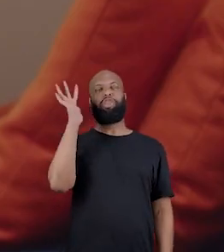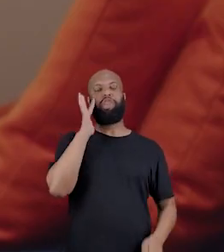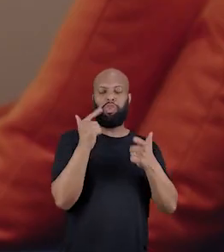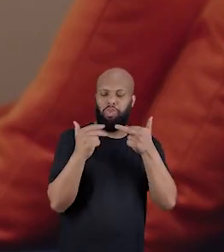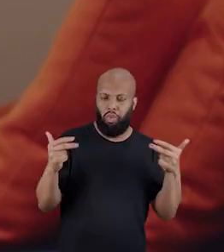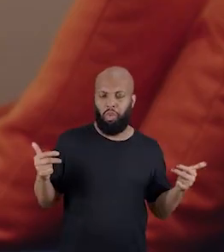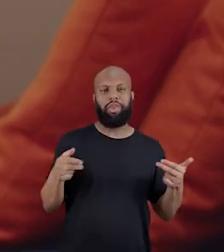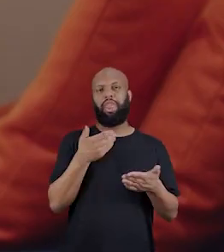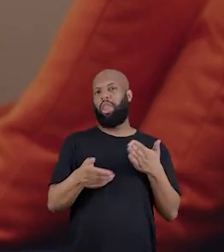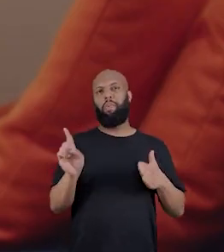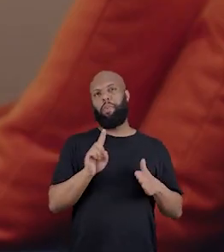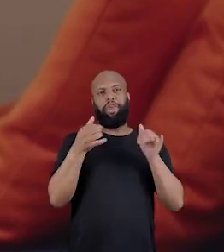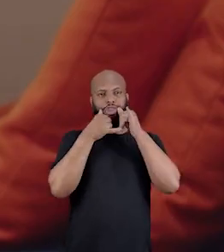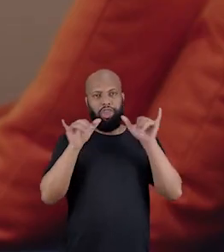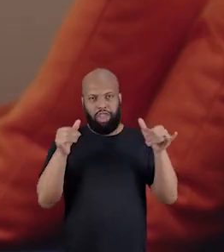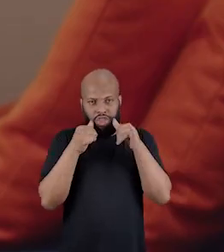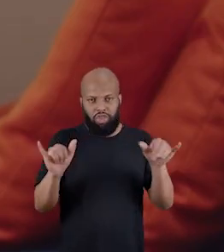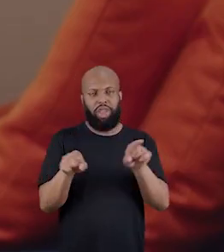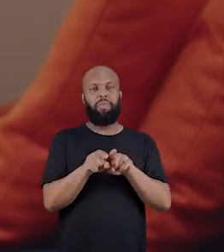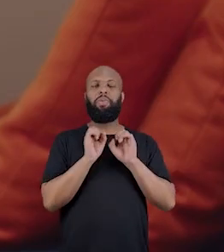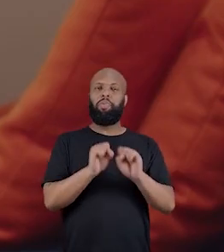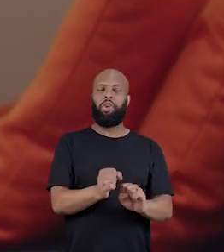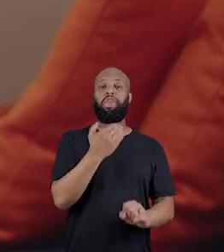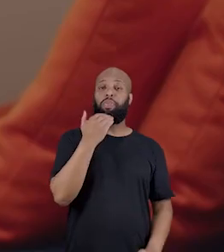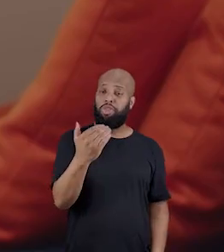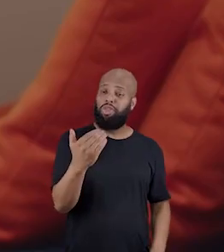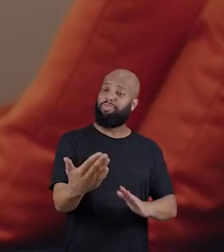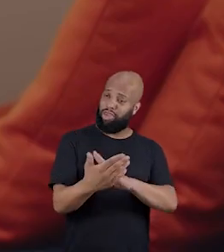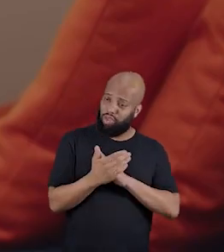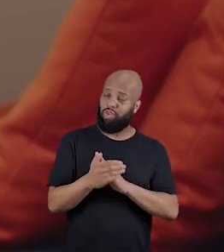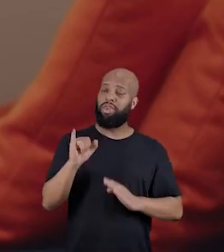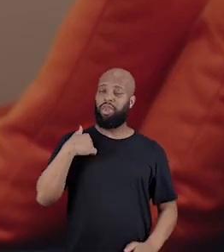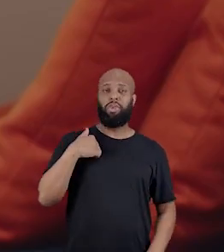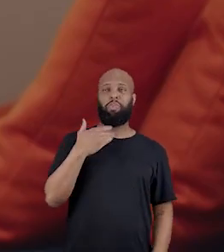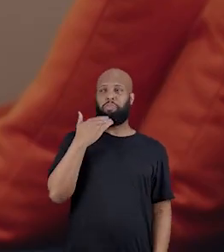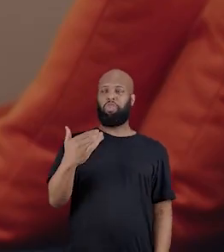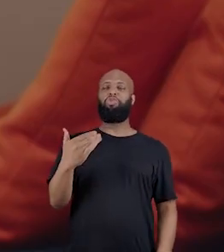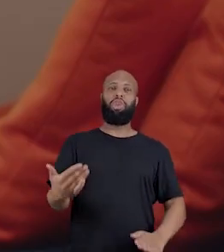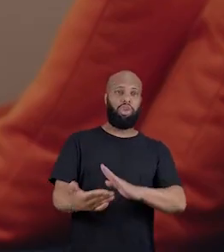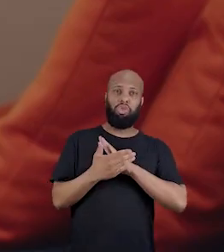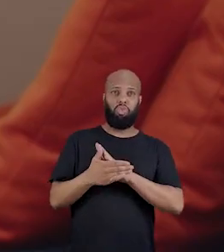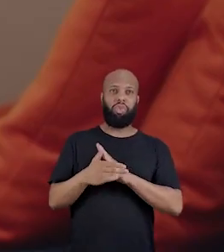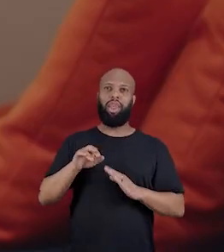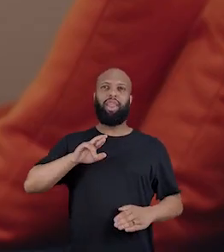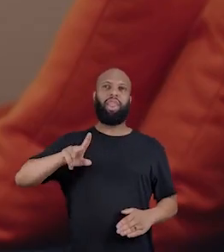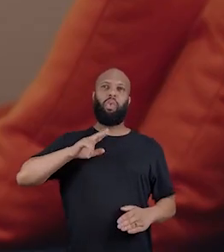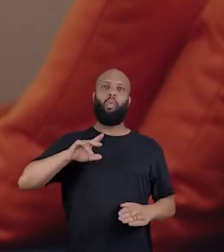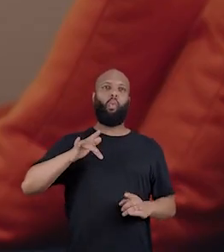elocubrando, imaginando nem energia, coisas. Né, Nath? Nem energia. Vai você muita energia. Pode pedir ajuda mais fácil. Você fala, puxa, se eu pedir ajuda, eu não vou me